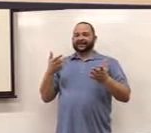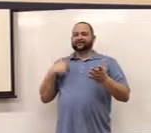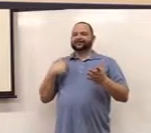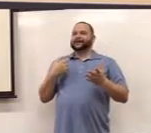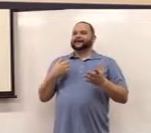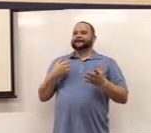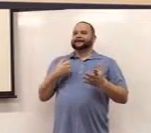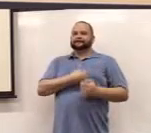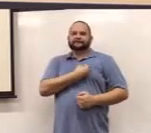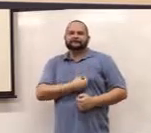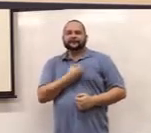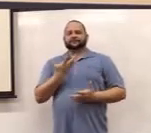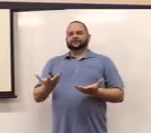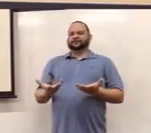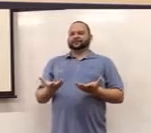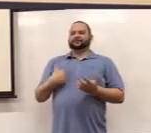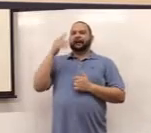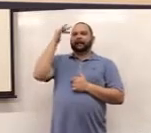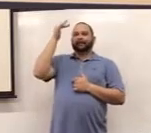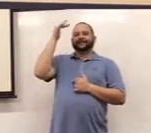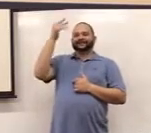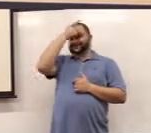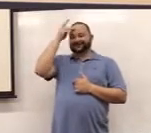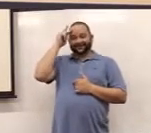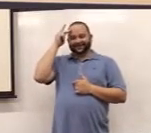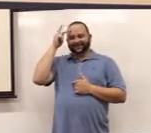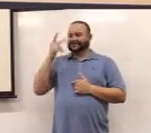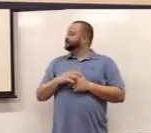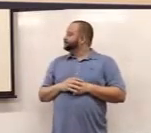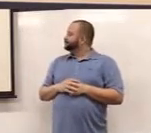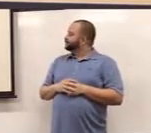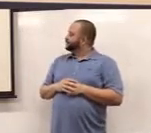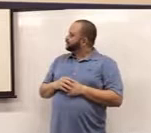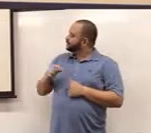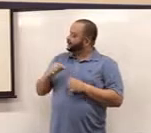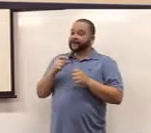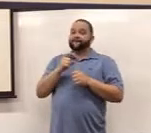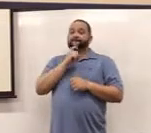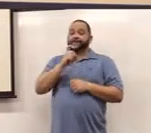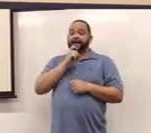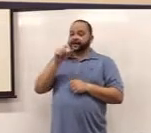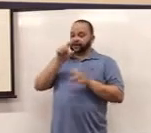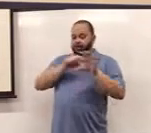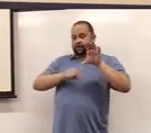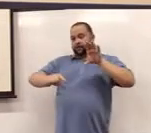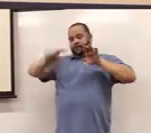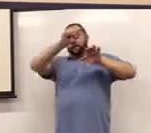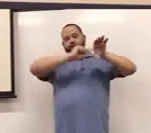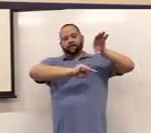muito presente no imaginário deles. Essa parte toda verde aqui são